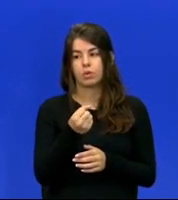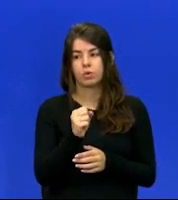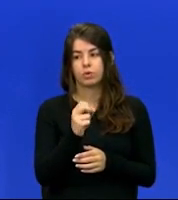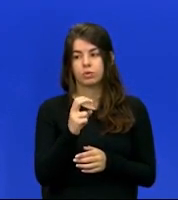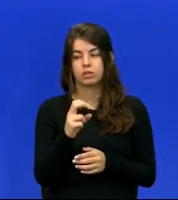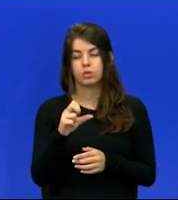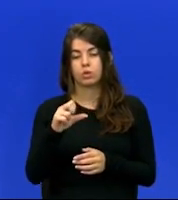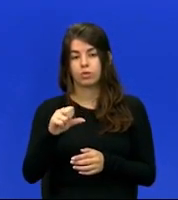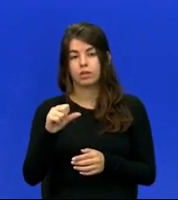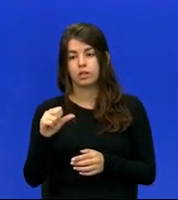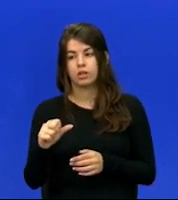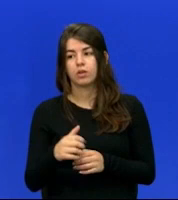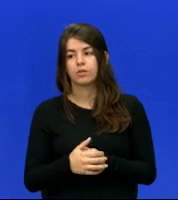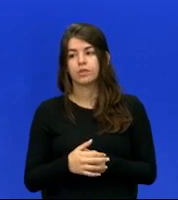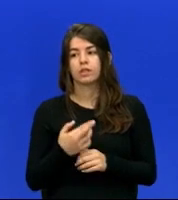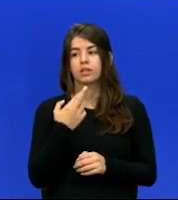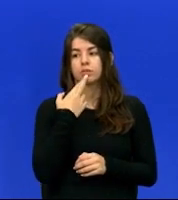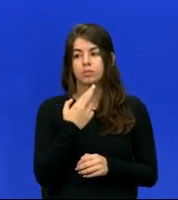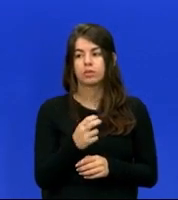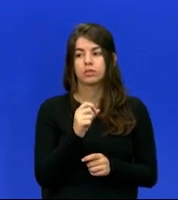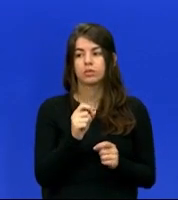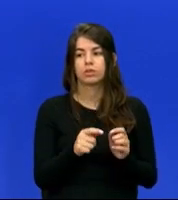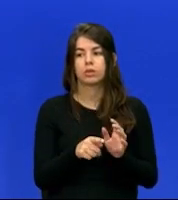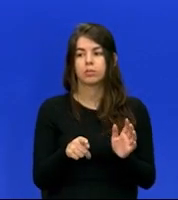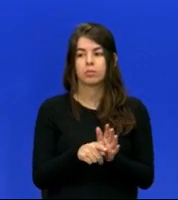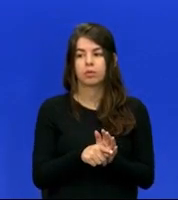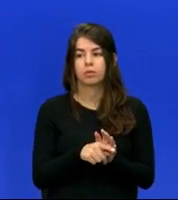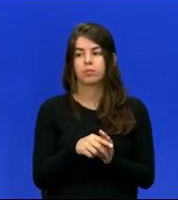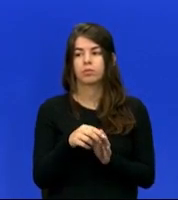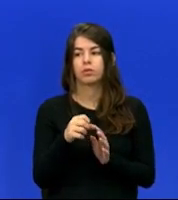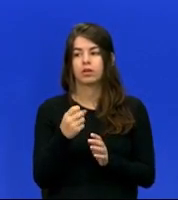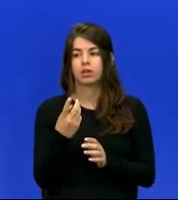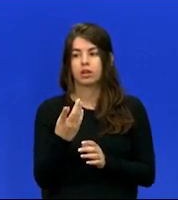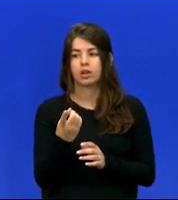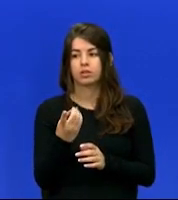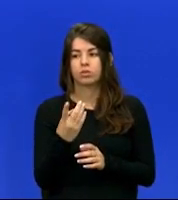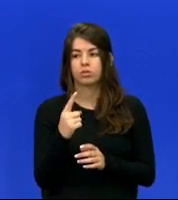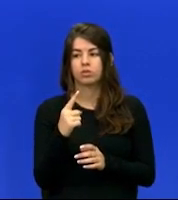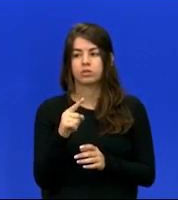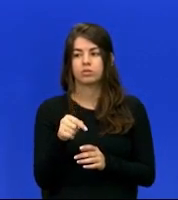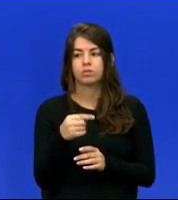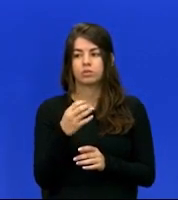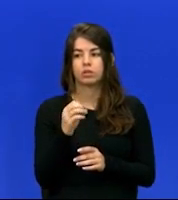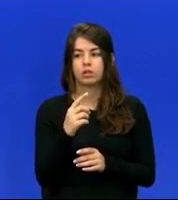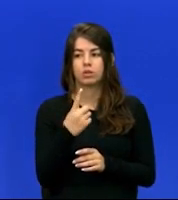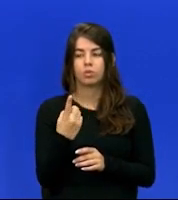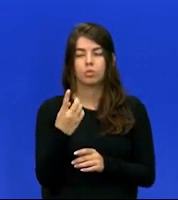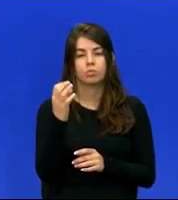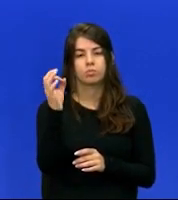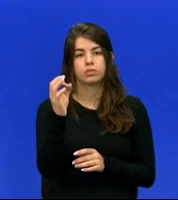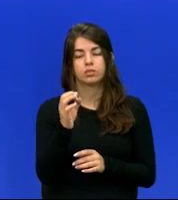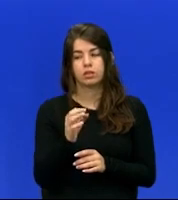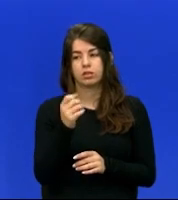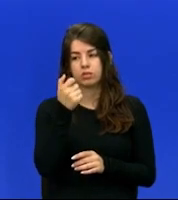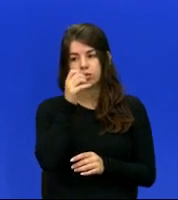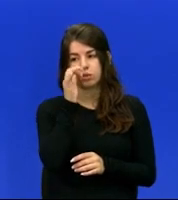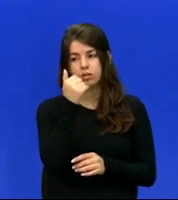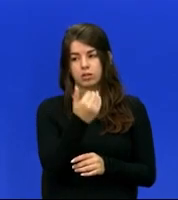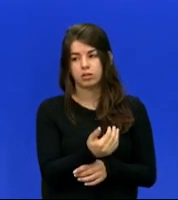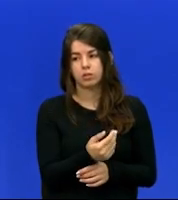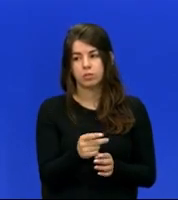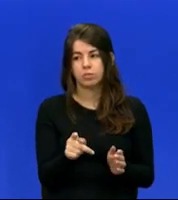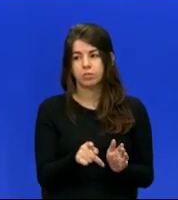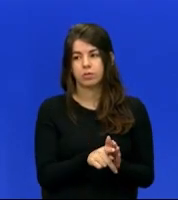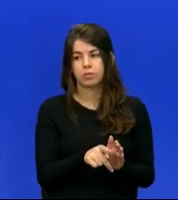0,8599, aí sim, que é a resultante da área procurada, que é simplesmente só essa alcinha aqui, ó, pintada,